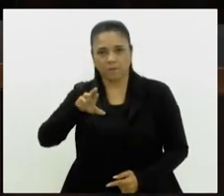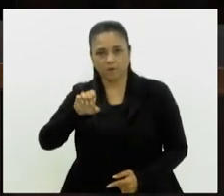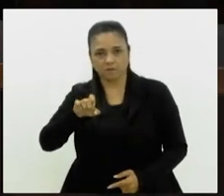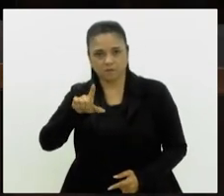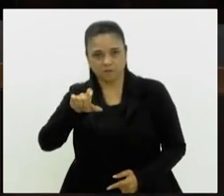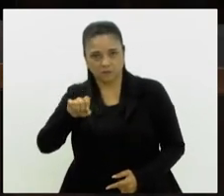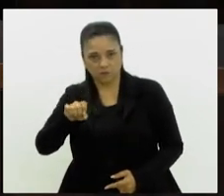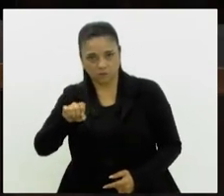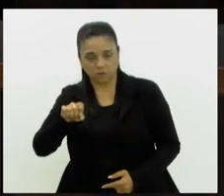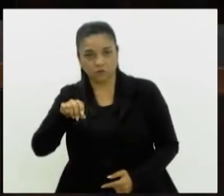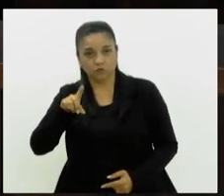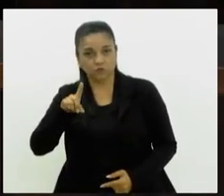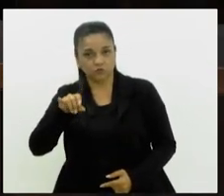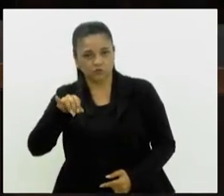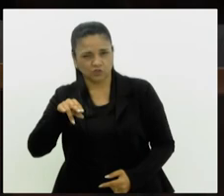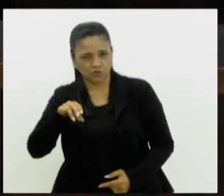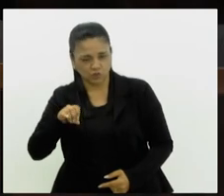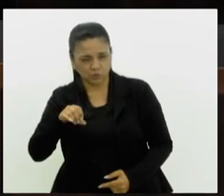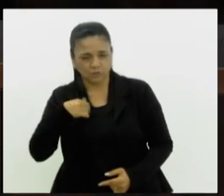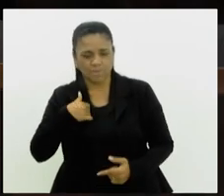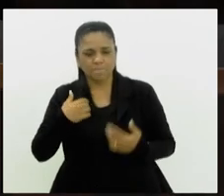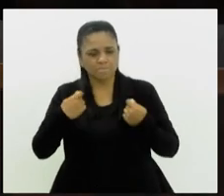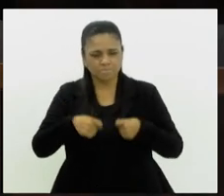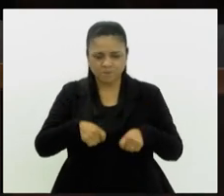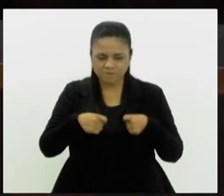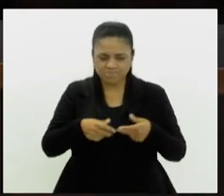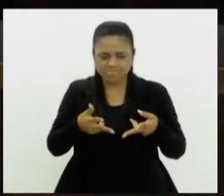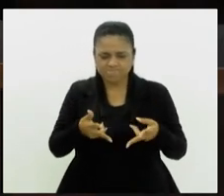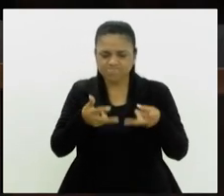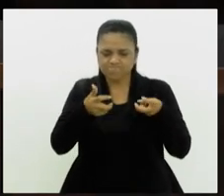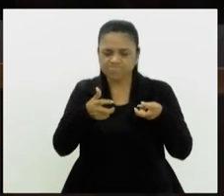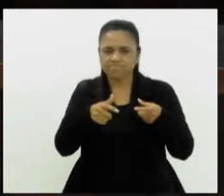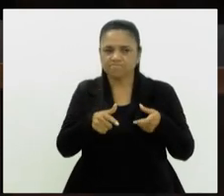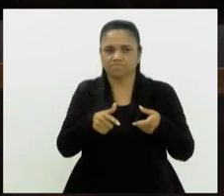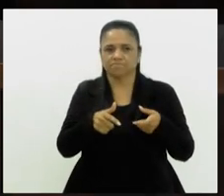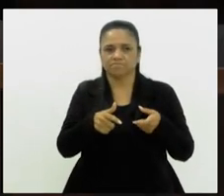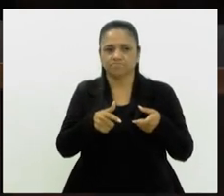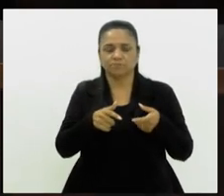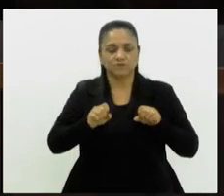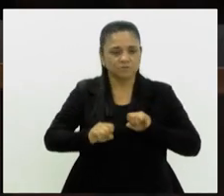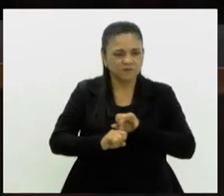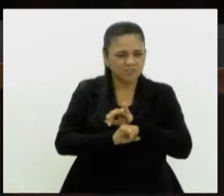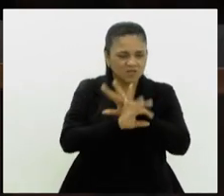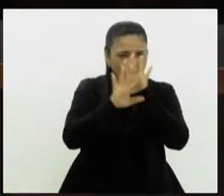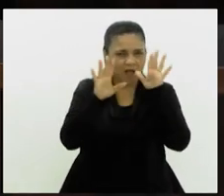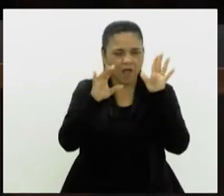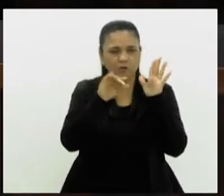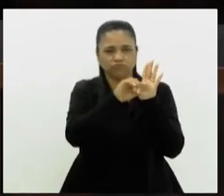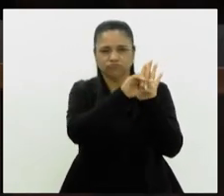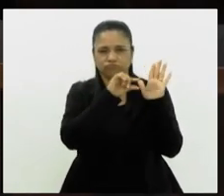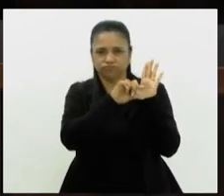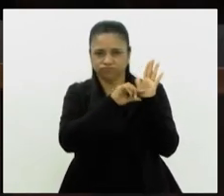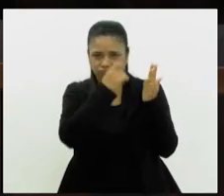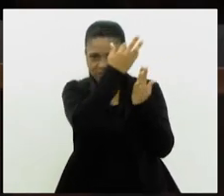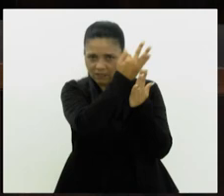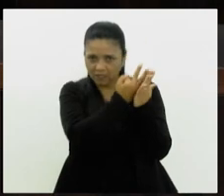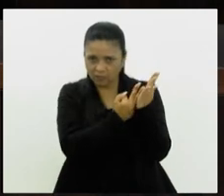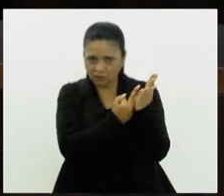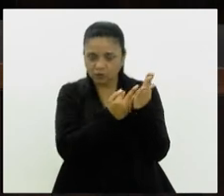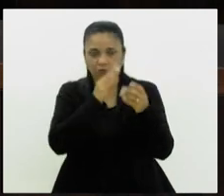mas sinto necessidade de maiores esclarecimentos para votar essa indicação.